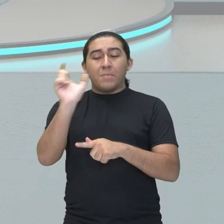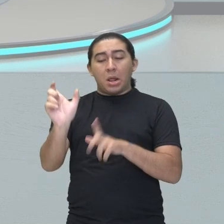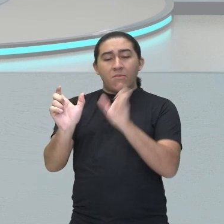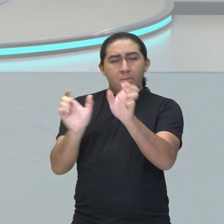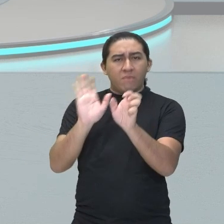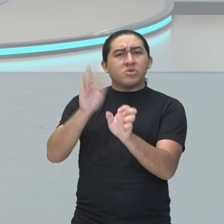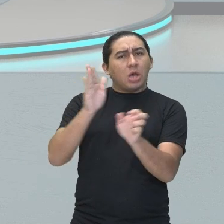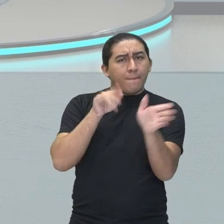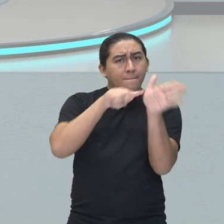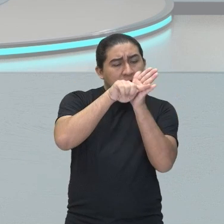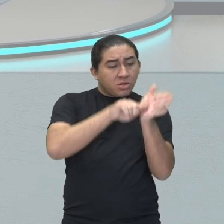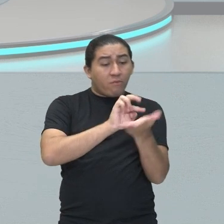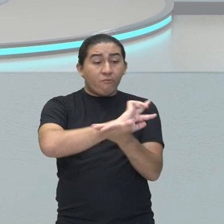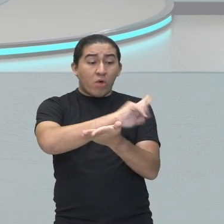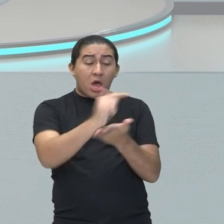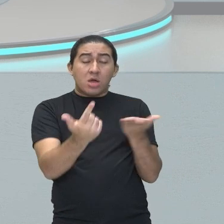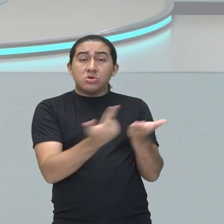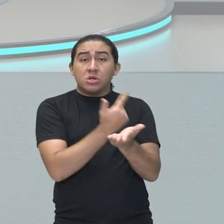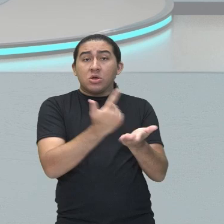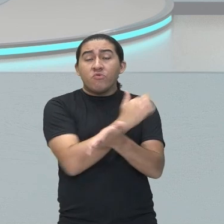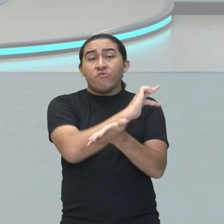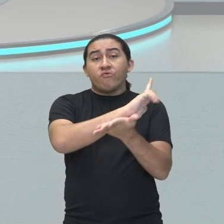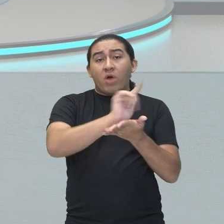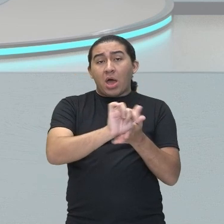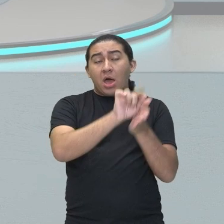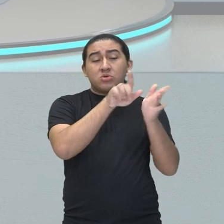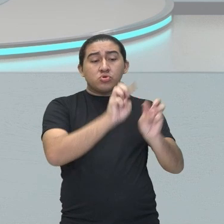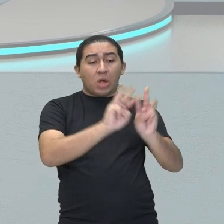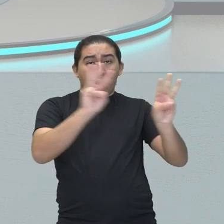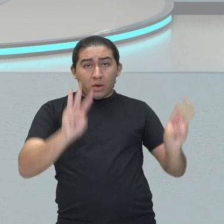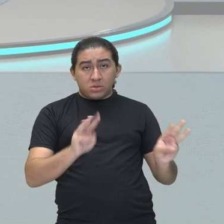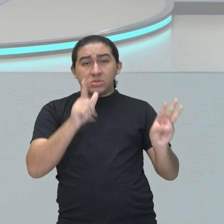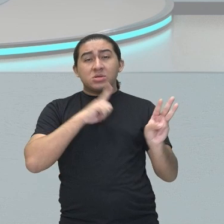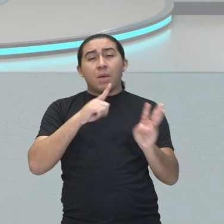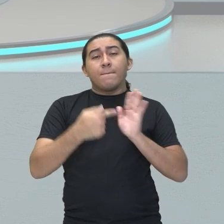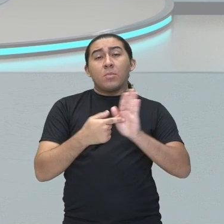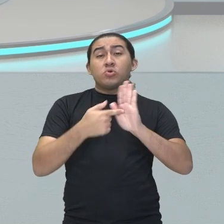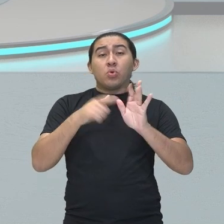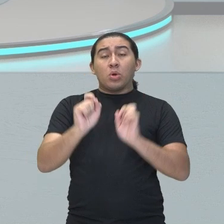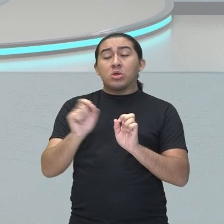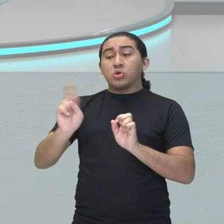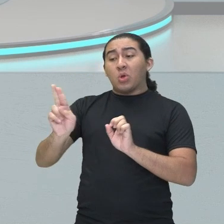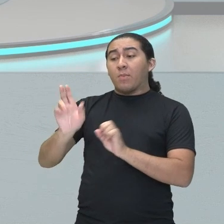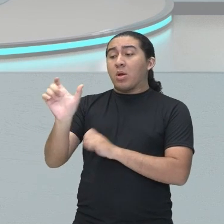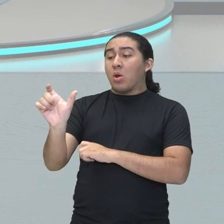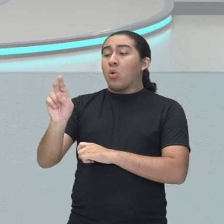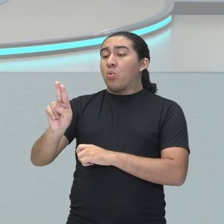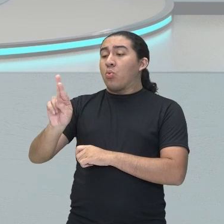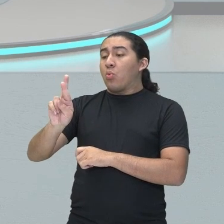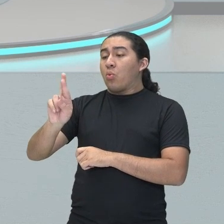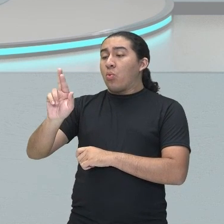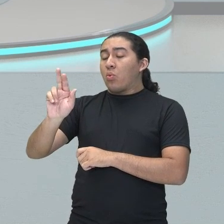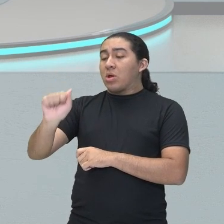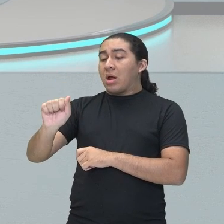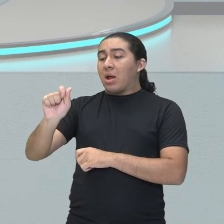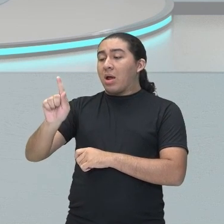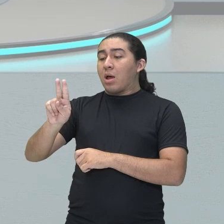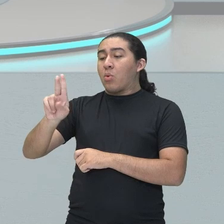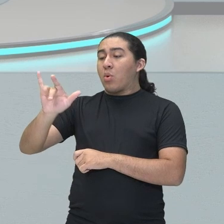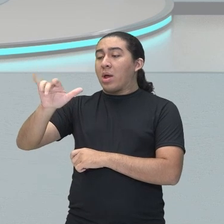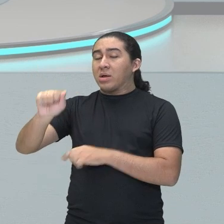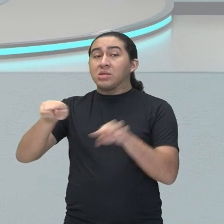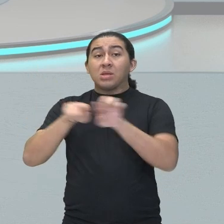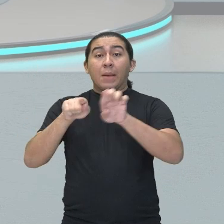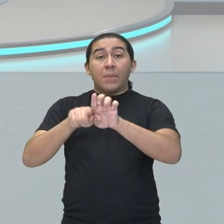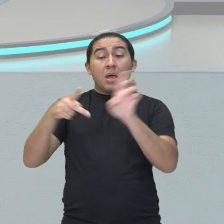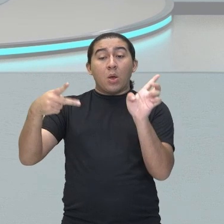em vários livros, em vários sites. Ele aparece como Uruguai e aparece como